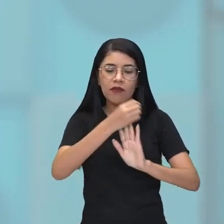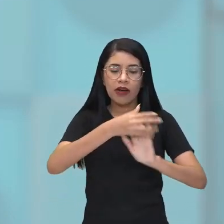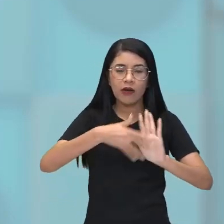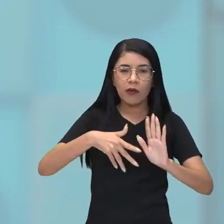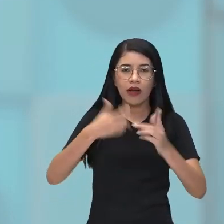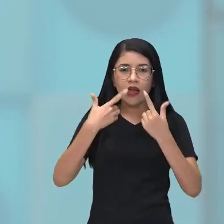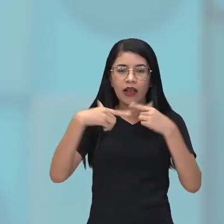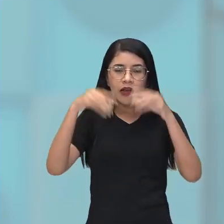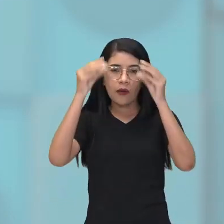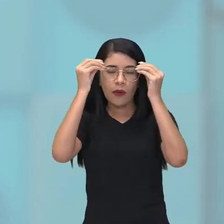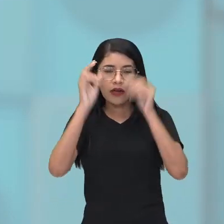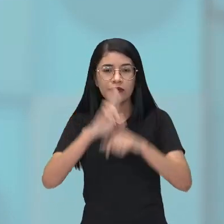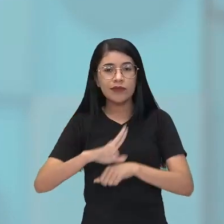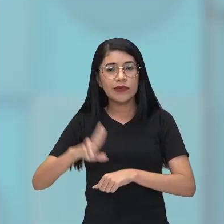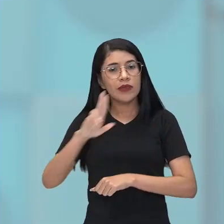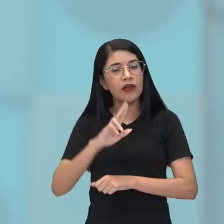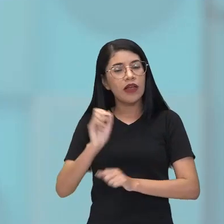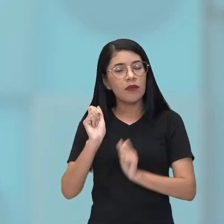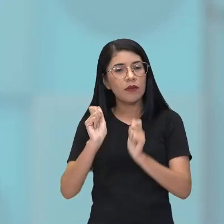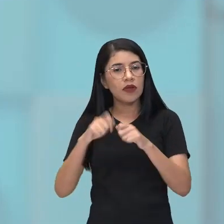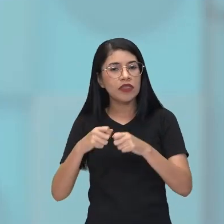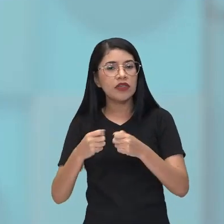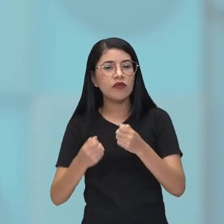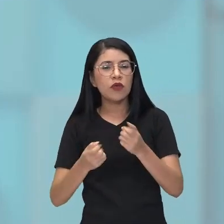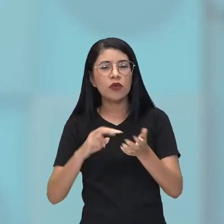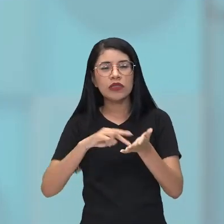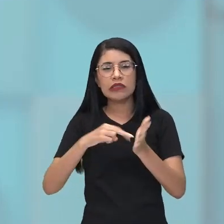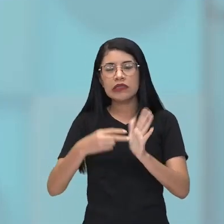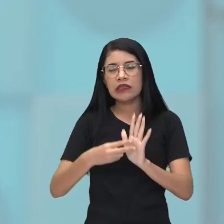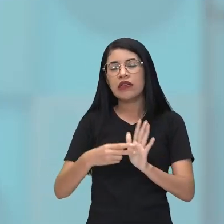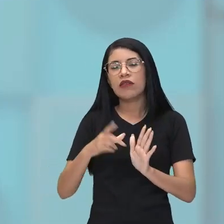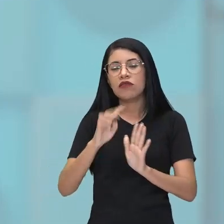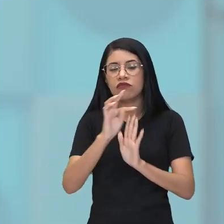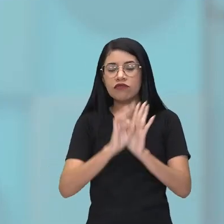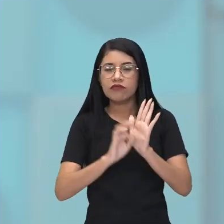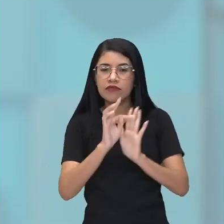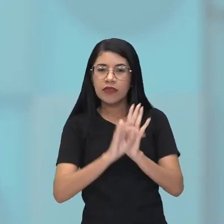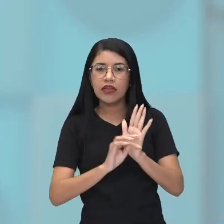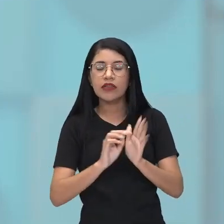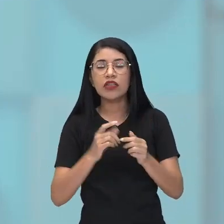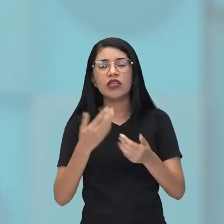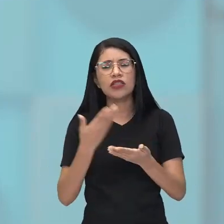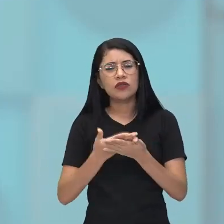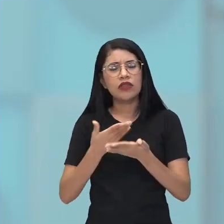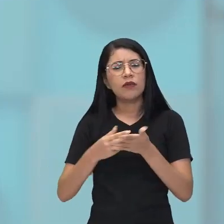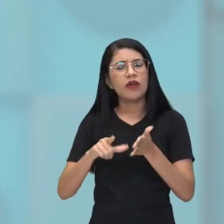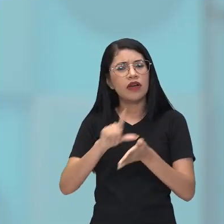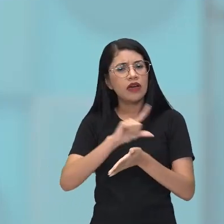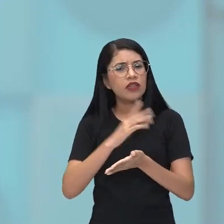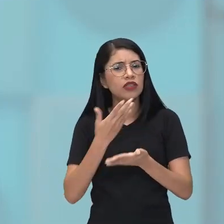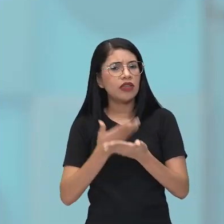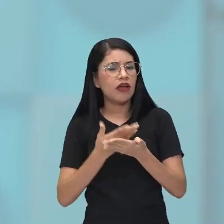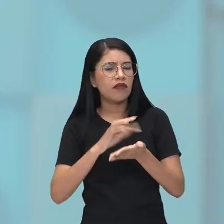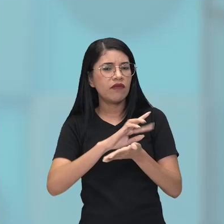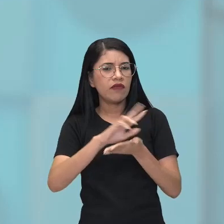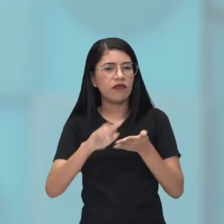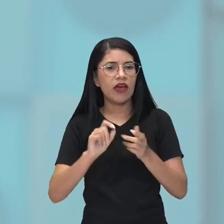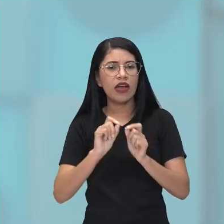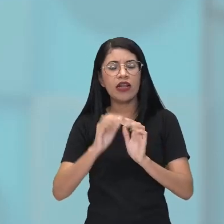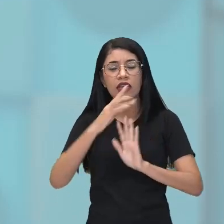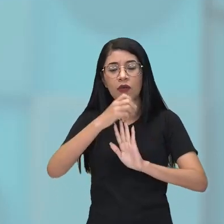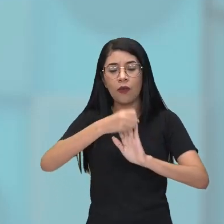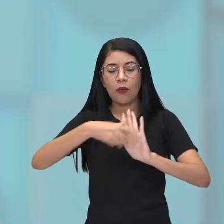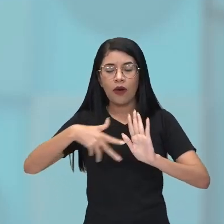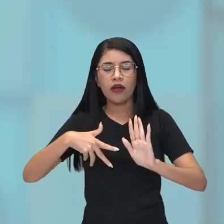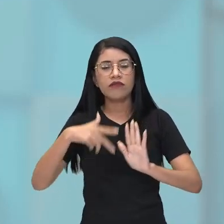linguagem operam para a construção do sentido do texto. Porque nós já vimos em outras aulas figuras de linguagem diversas,